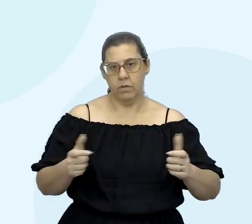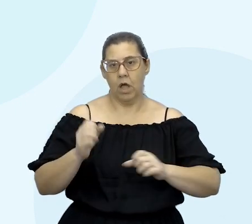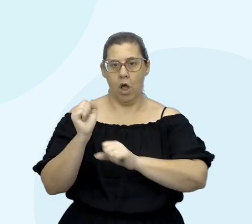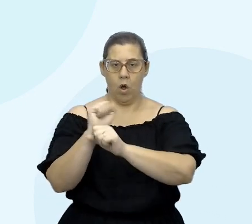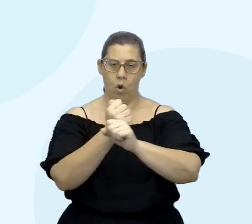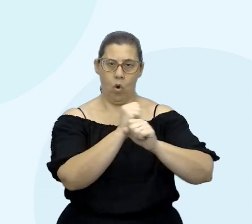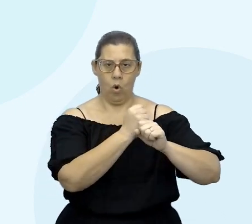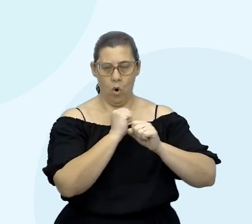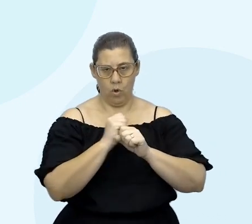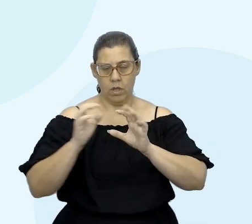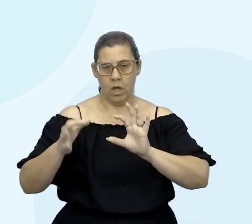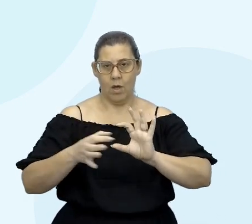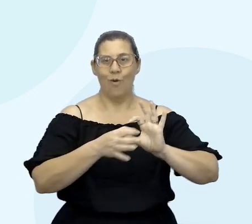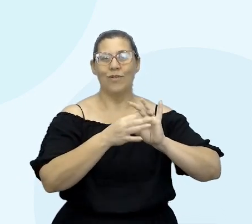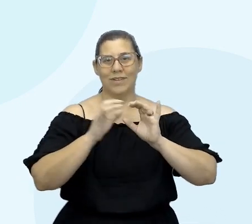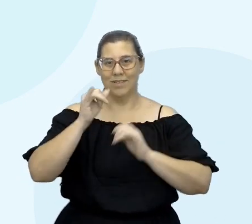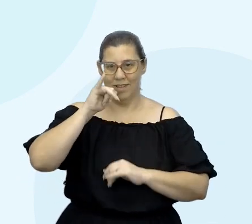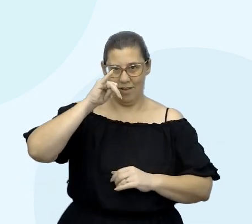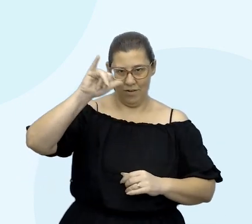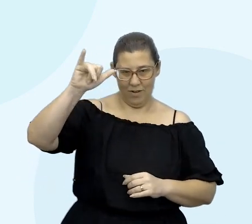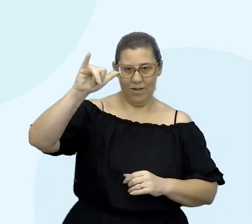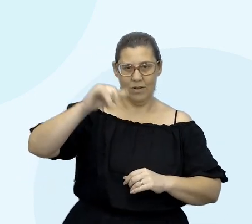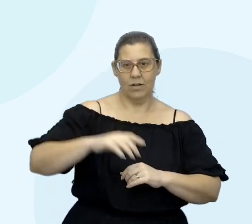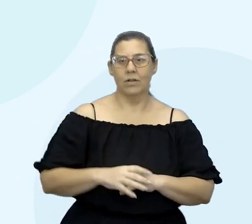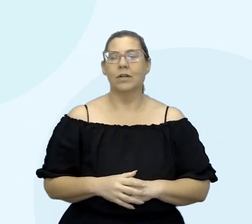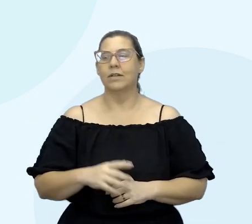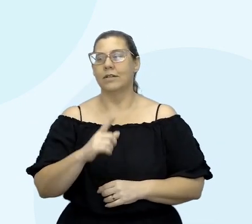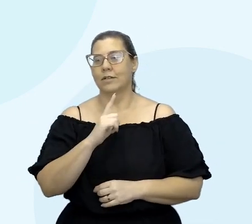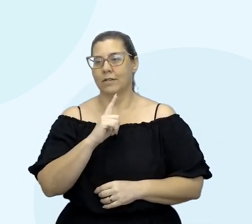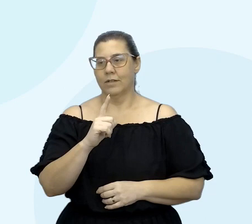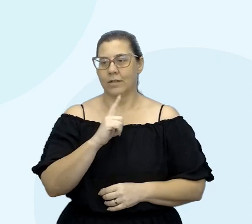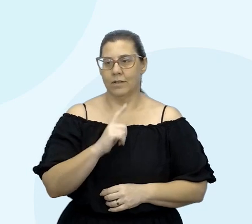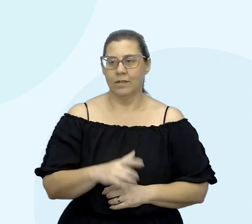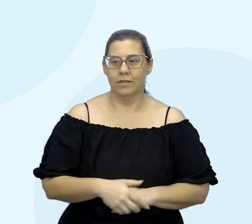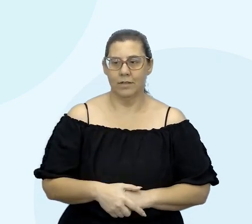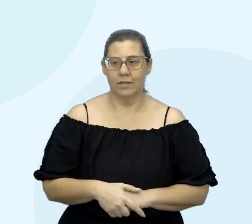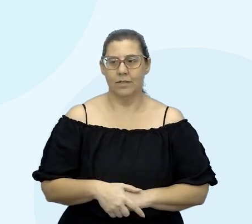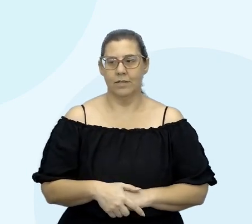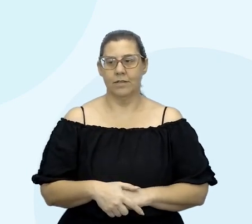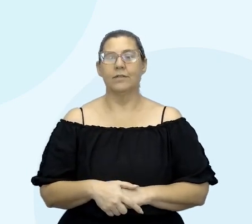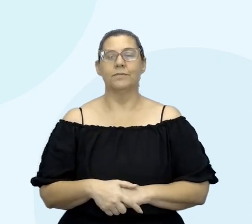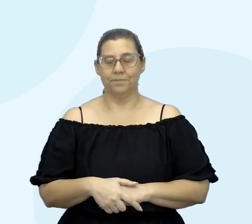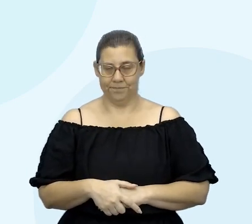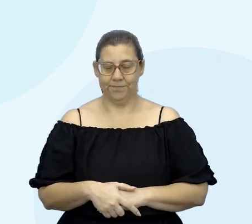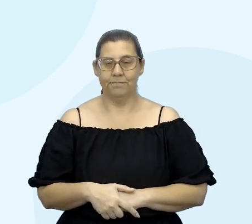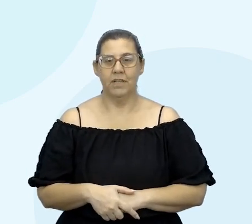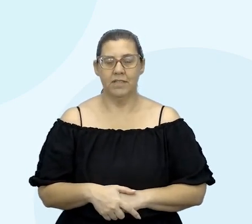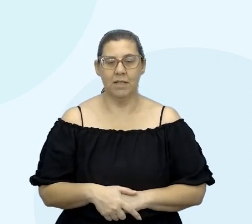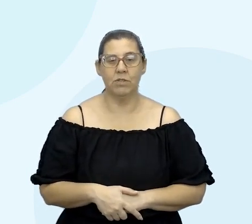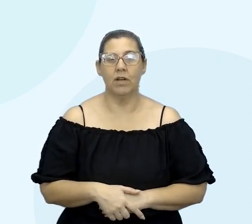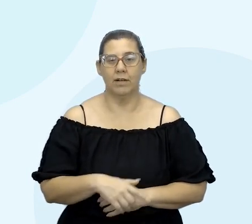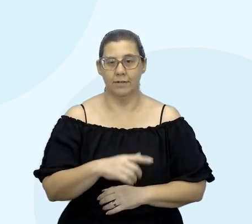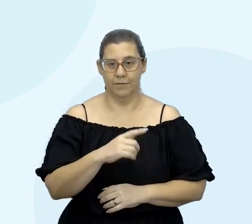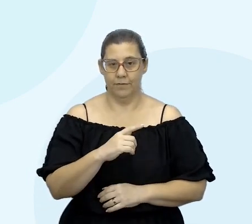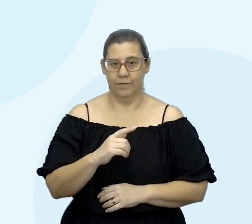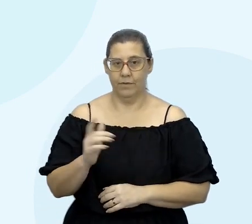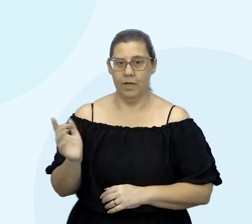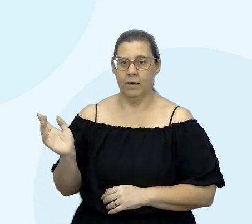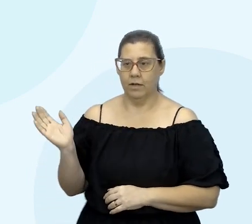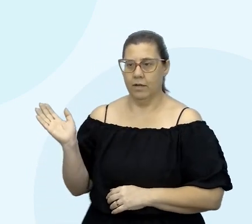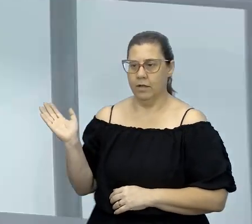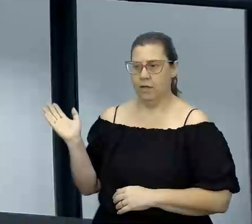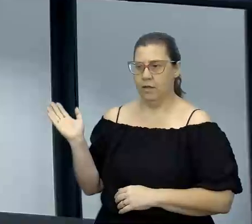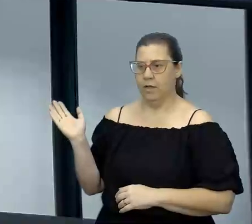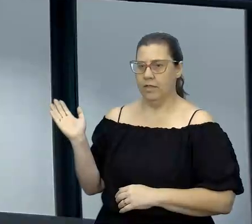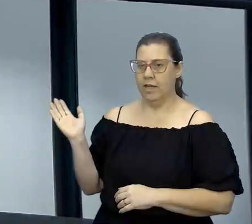construção está ligada à rede elétrica fornecida por uma concessionária e o sistema ficará conectado a essa rede.